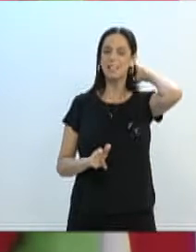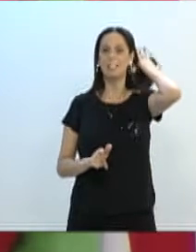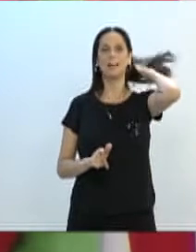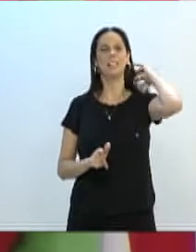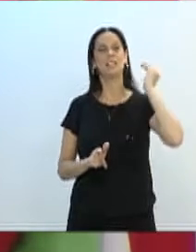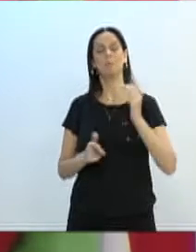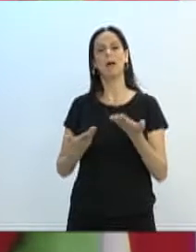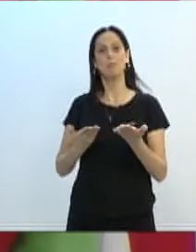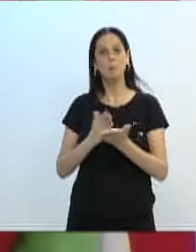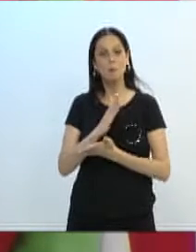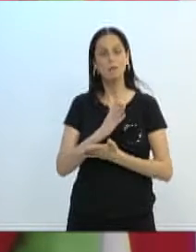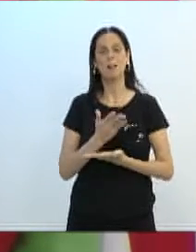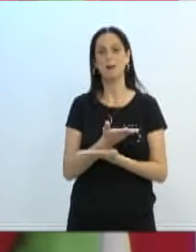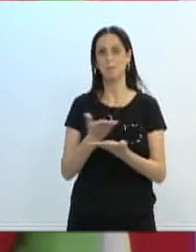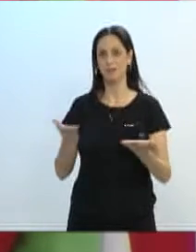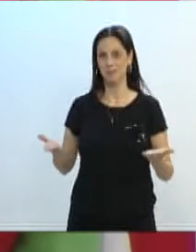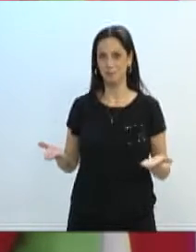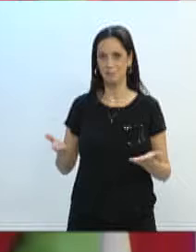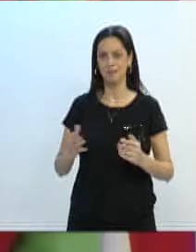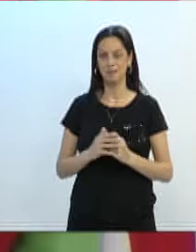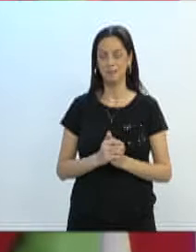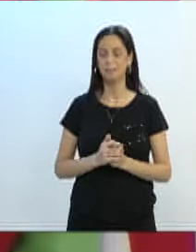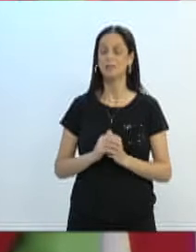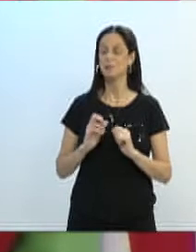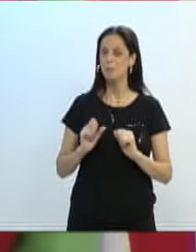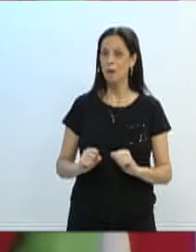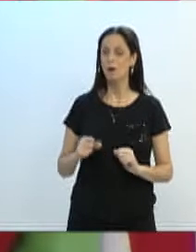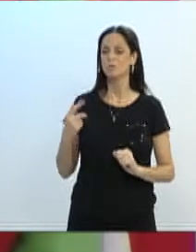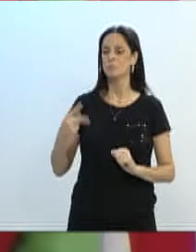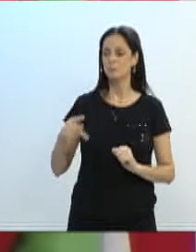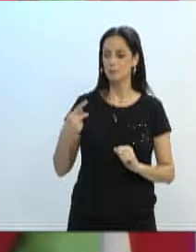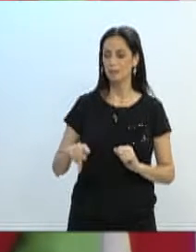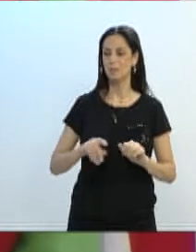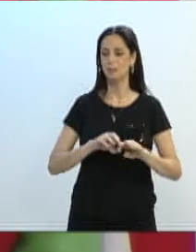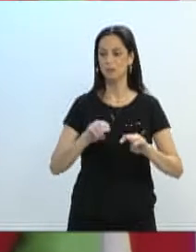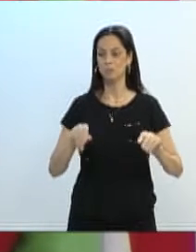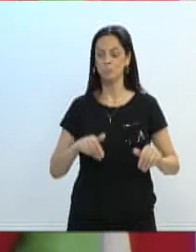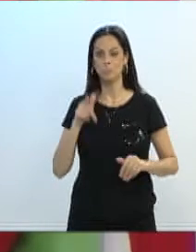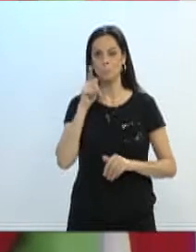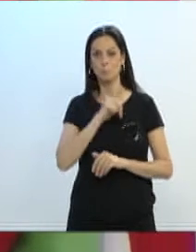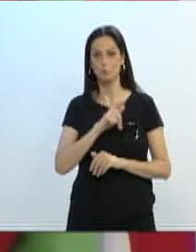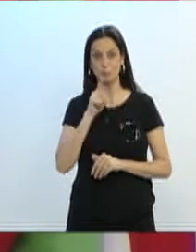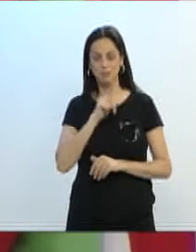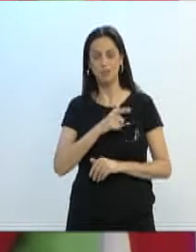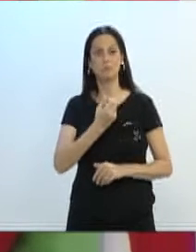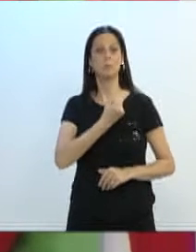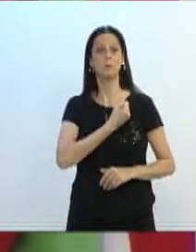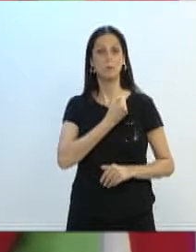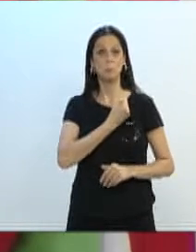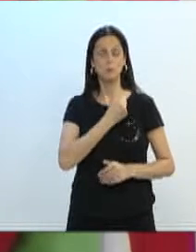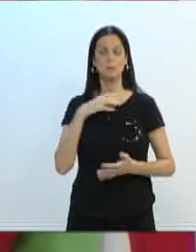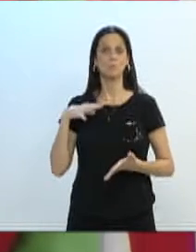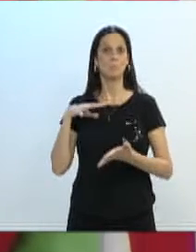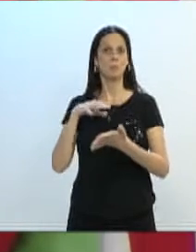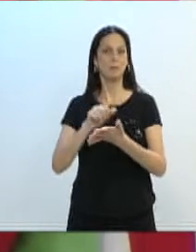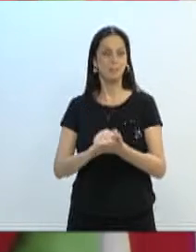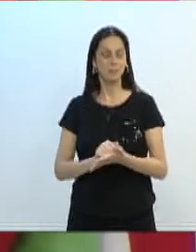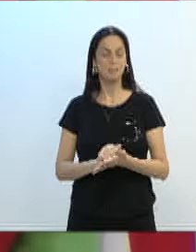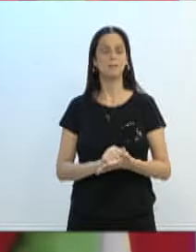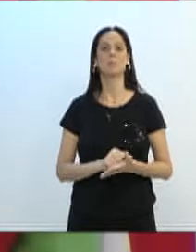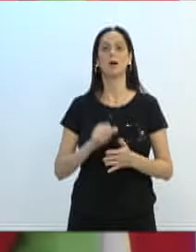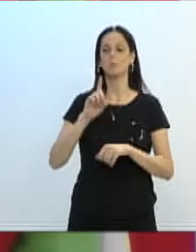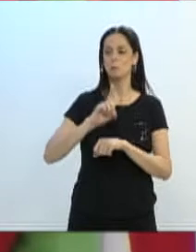de prédios irregulares, que eles possam regularizar o seu terreno, buscar a sua matrícula, regularizar o seu imóvel, né, através dessa